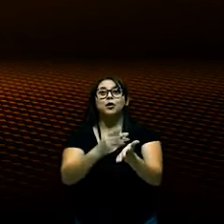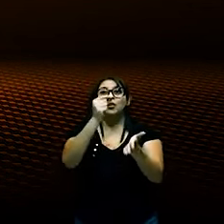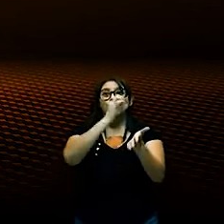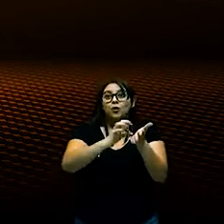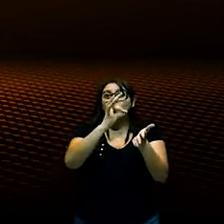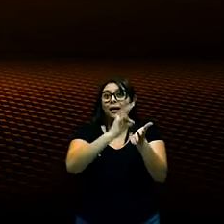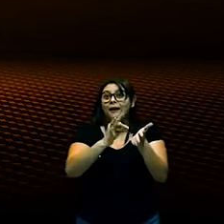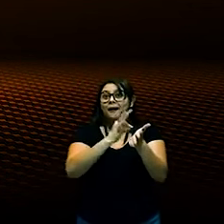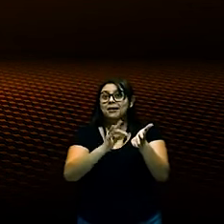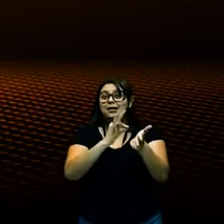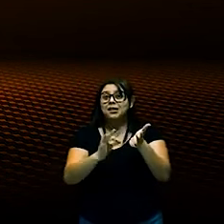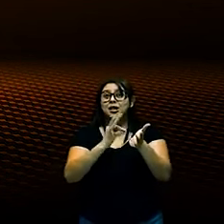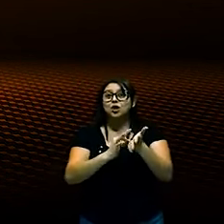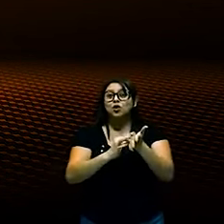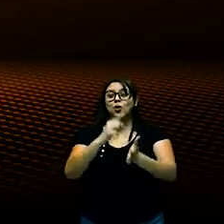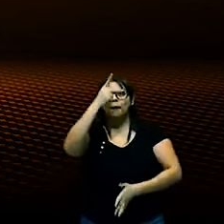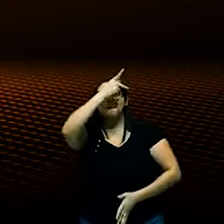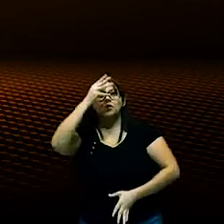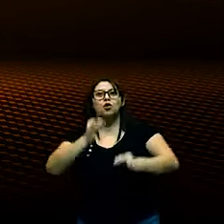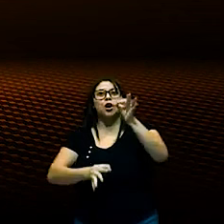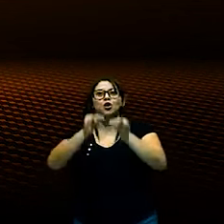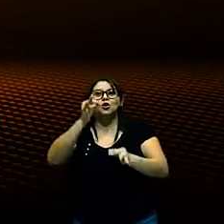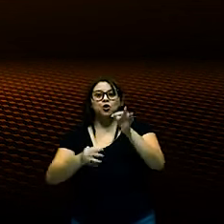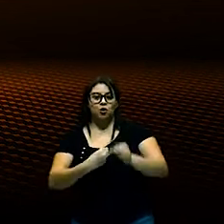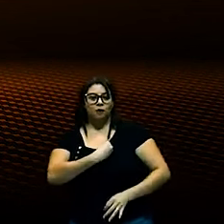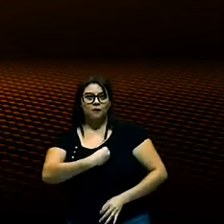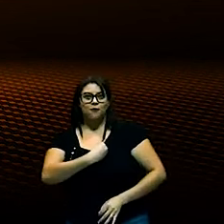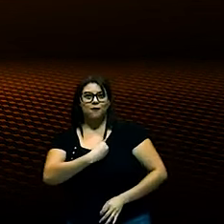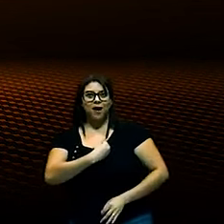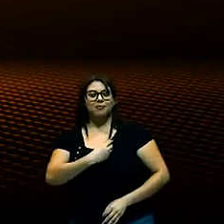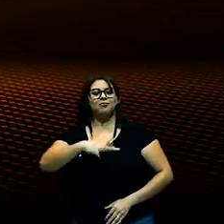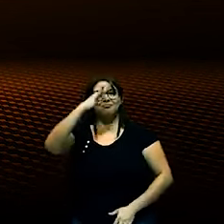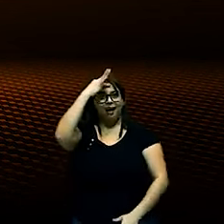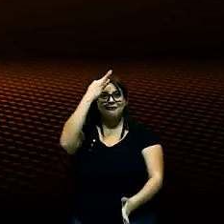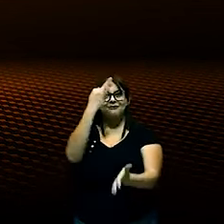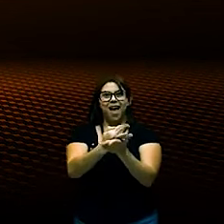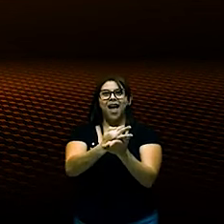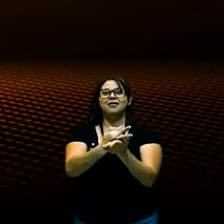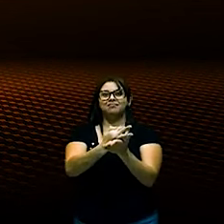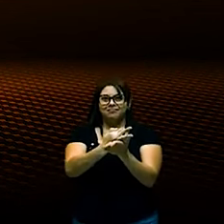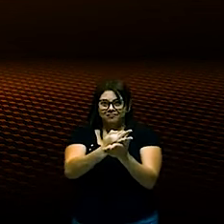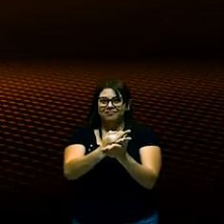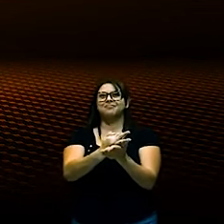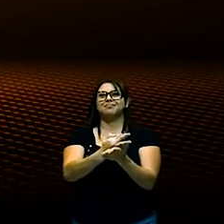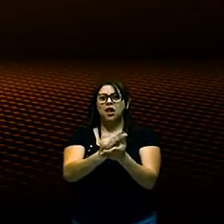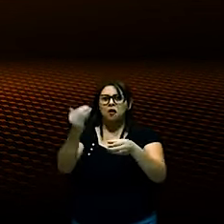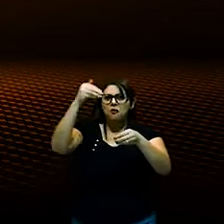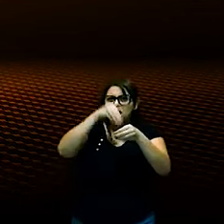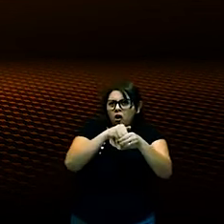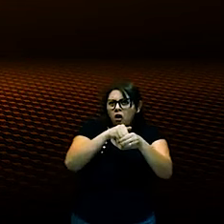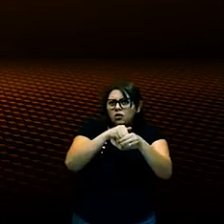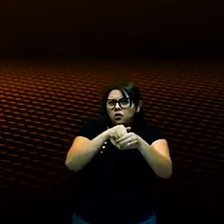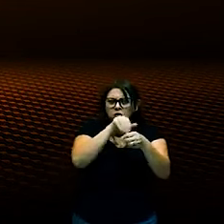libertador para Lutero. Então não é pelas minhas obras, não são pelos meus sacrifícios, não são pelos meus votos que eu vou ser liberto